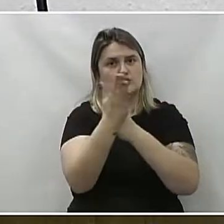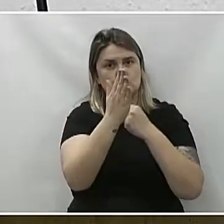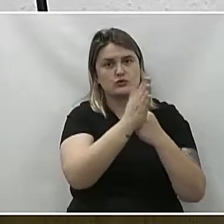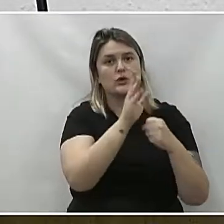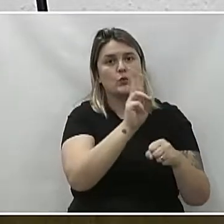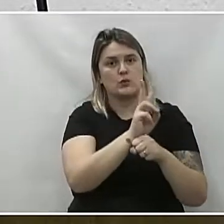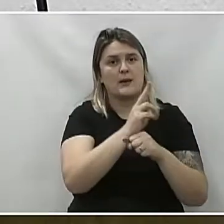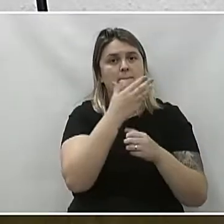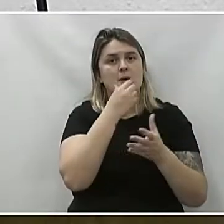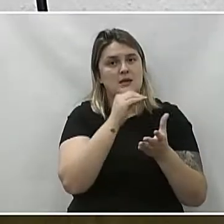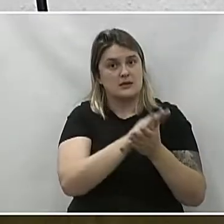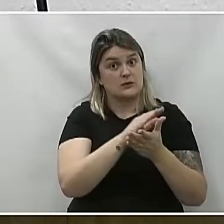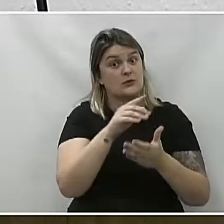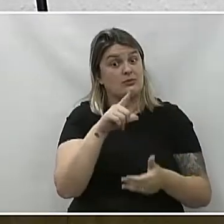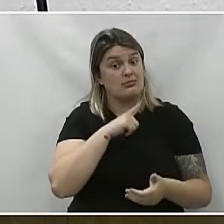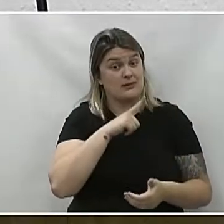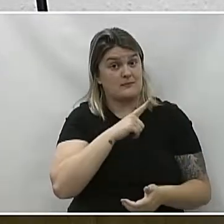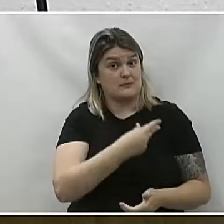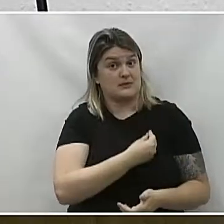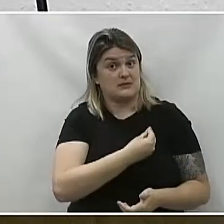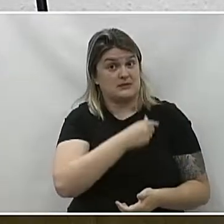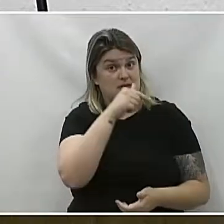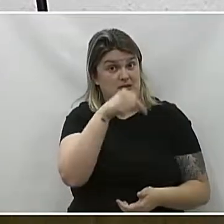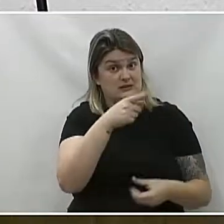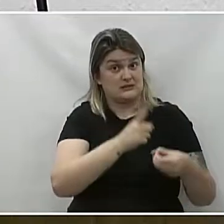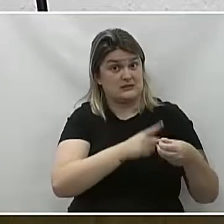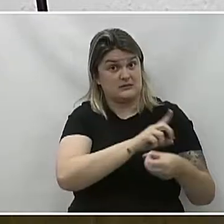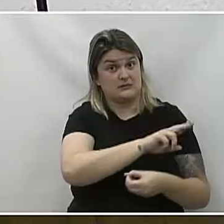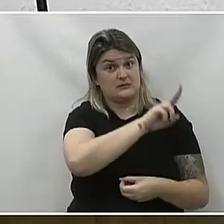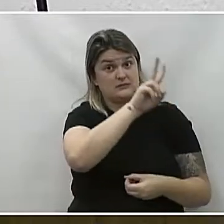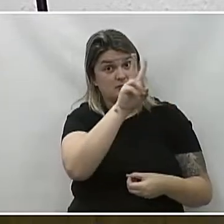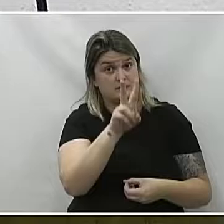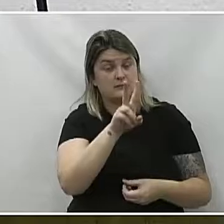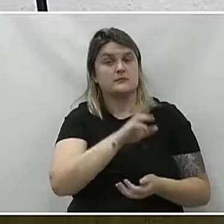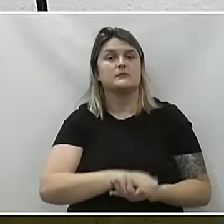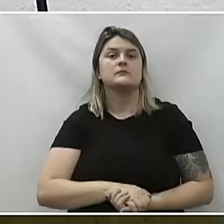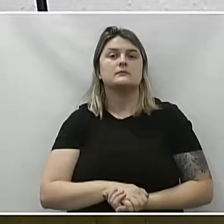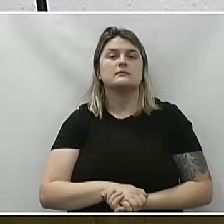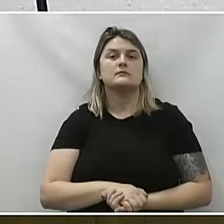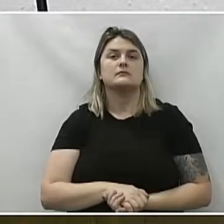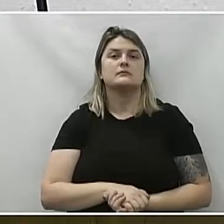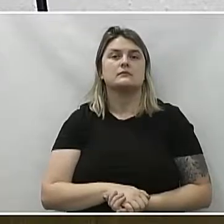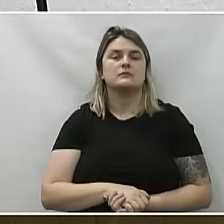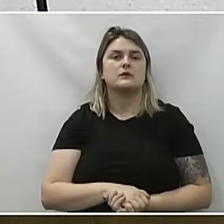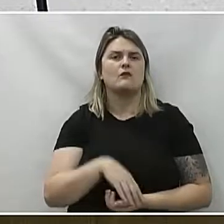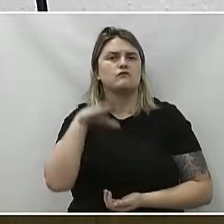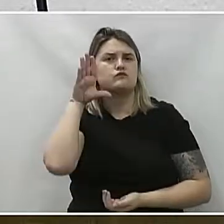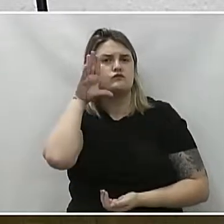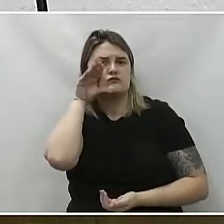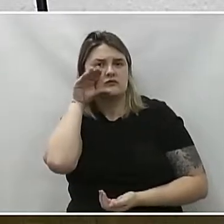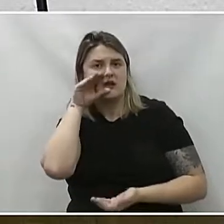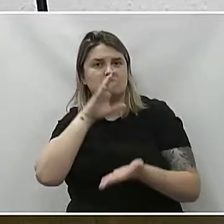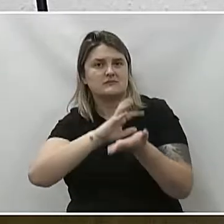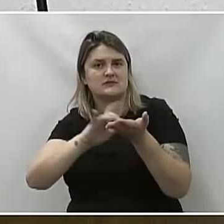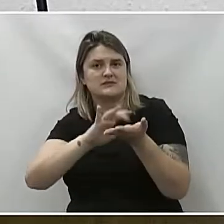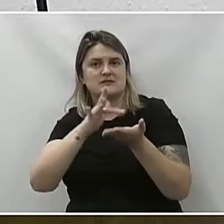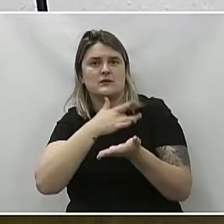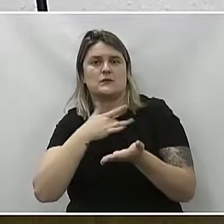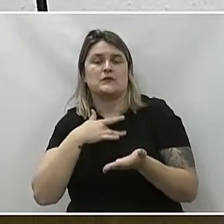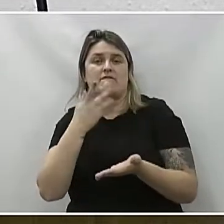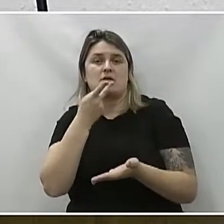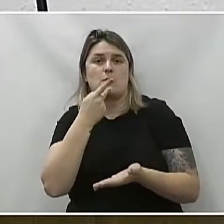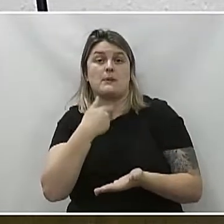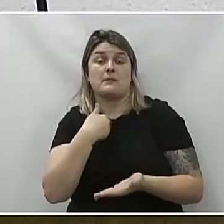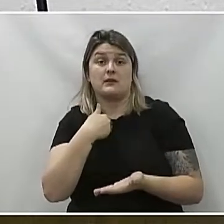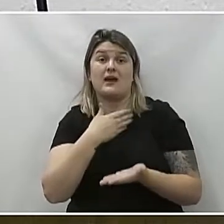cuidar do Sidney estaria aqui, né, em União da Vitória. O funcionário da Secretaria de Saúde disse assim